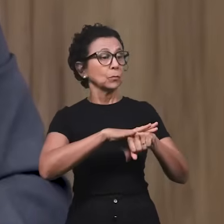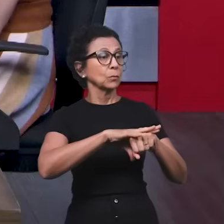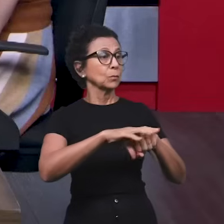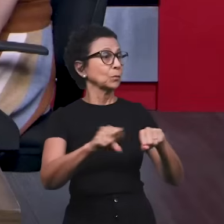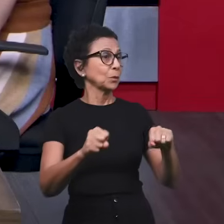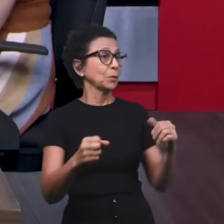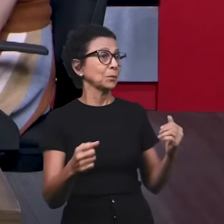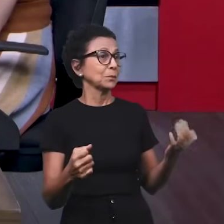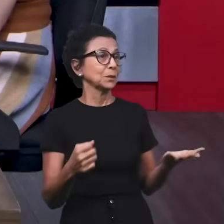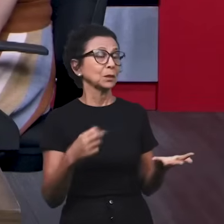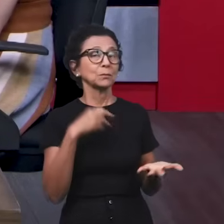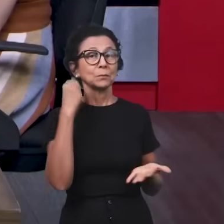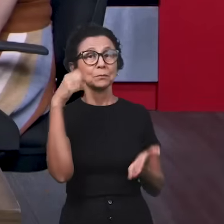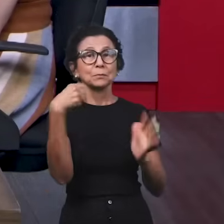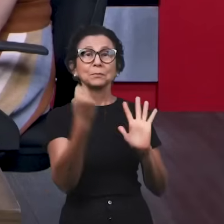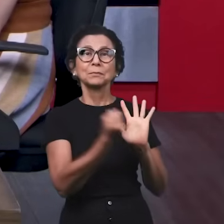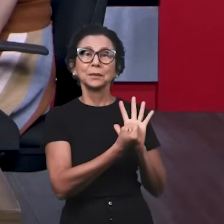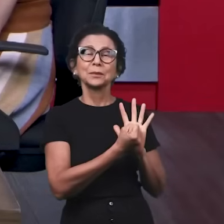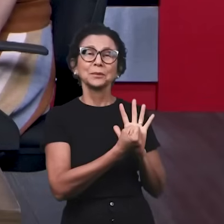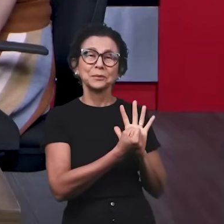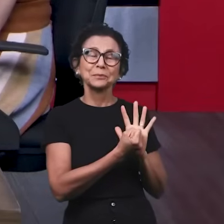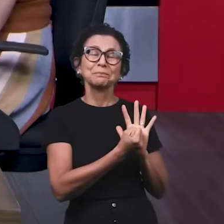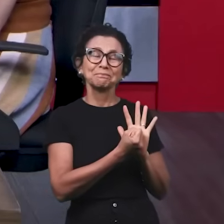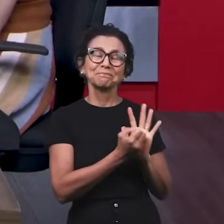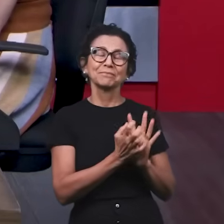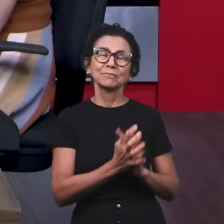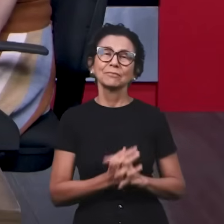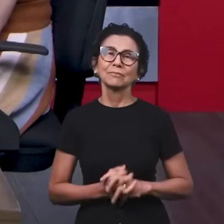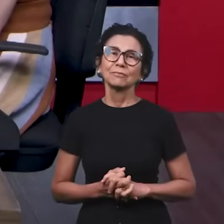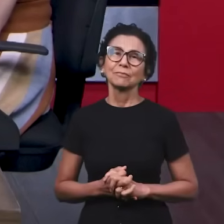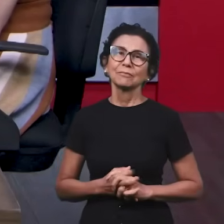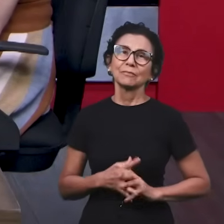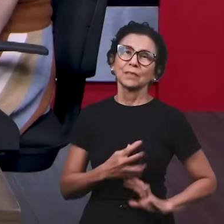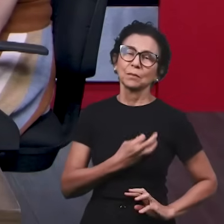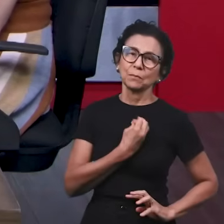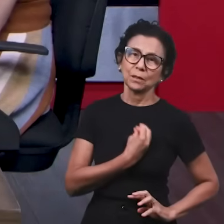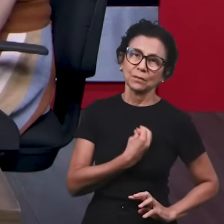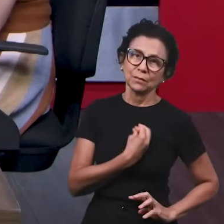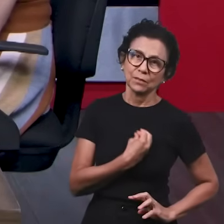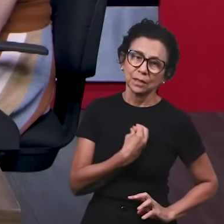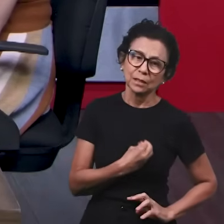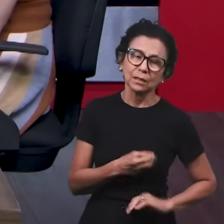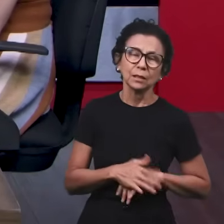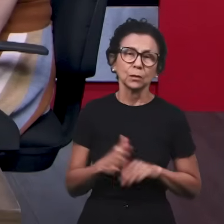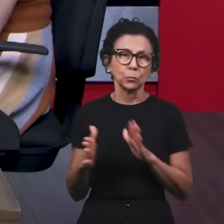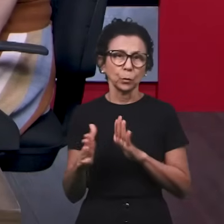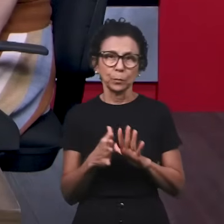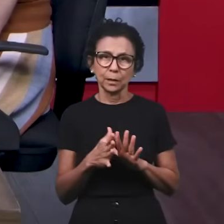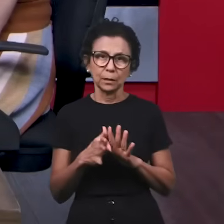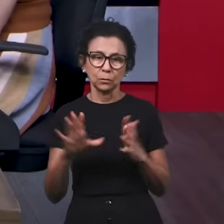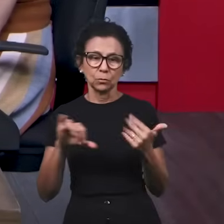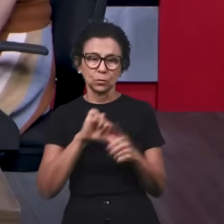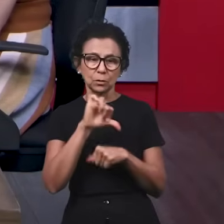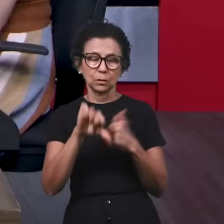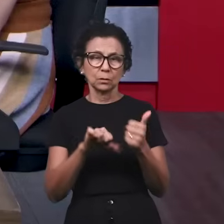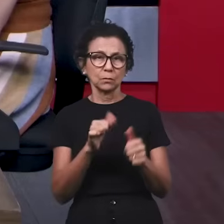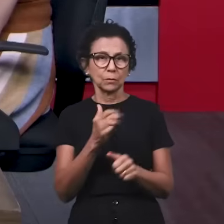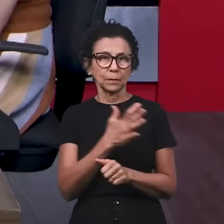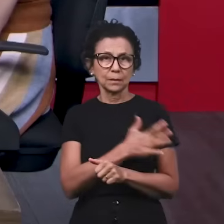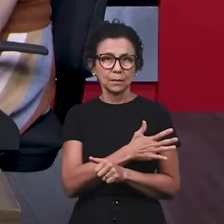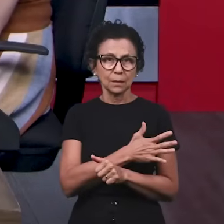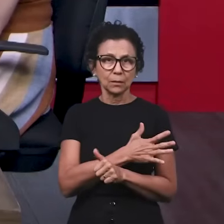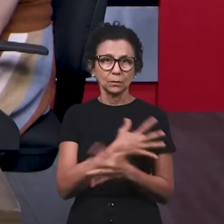o filho. Então, assim, foi uma experiência que marcou, né, a minha vida, na minha conversão,